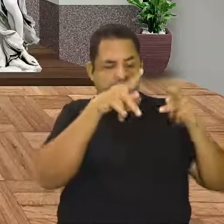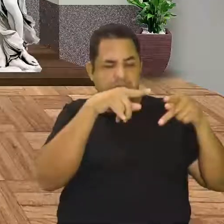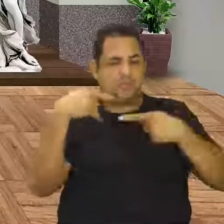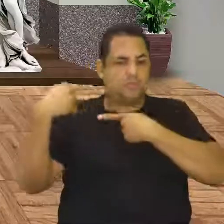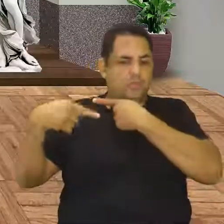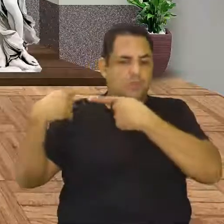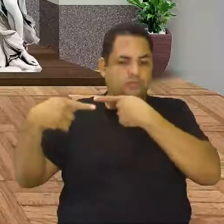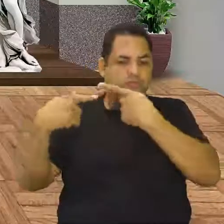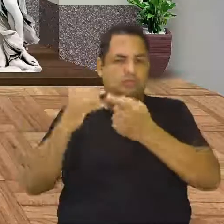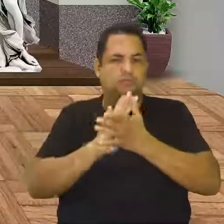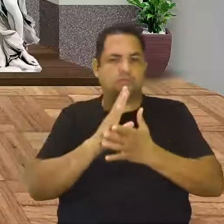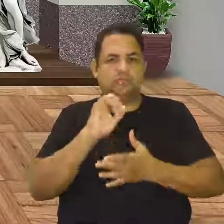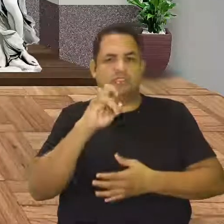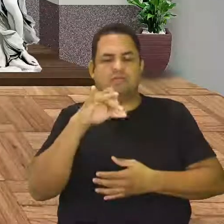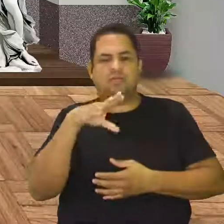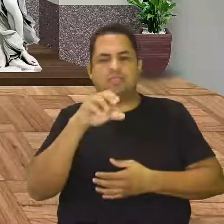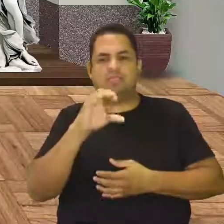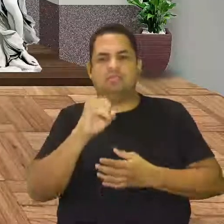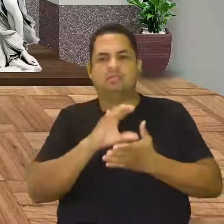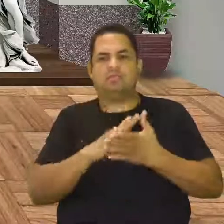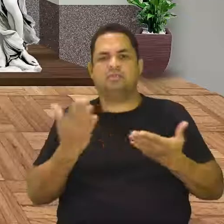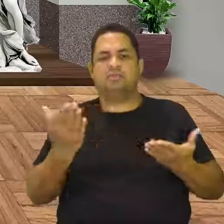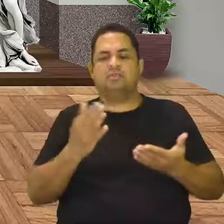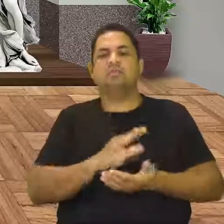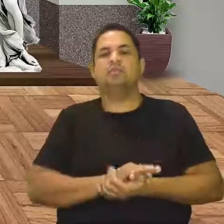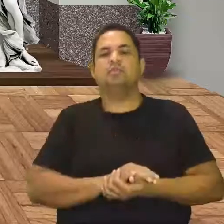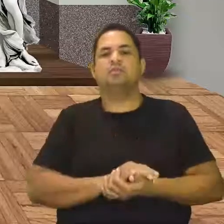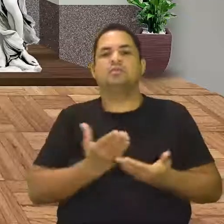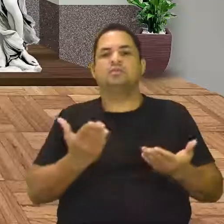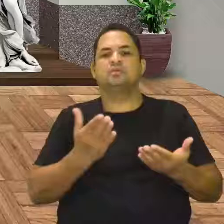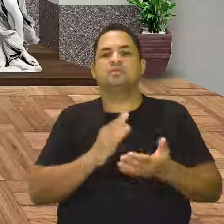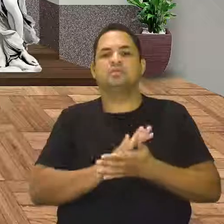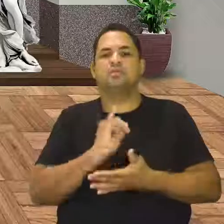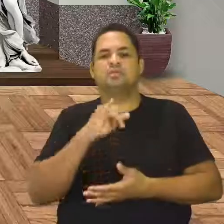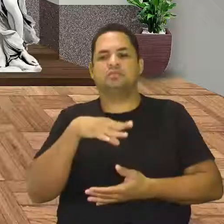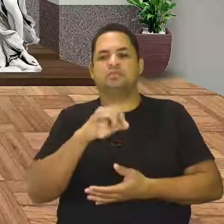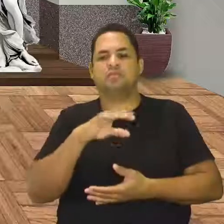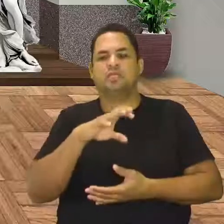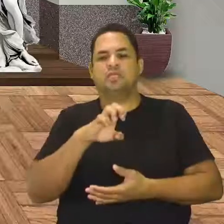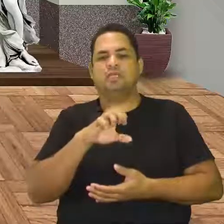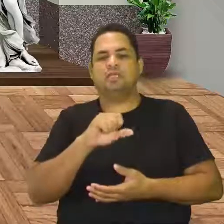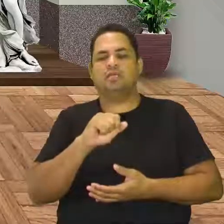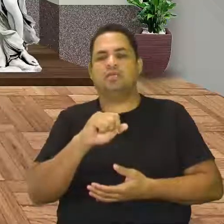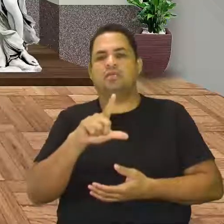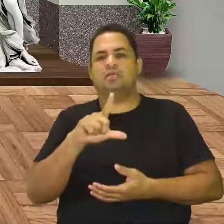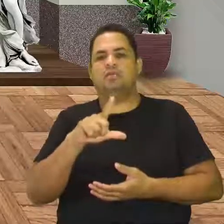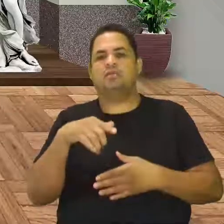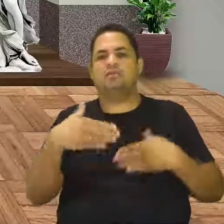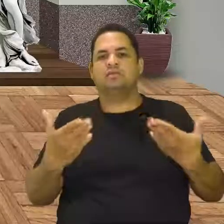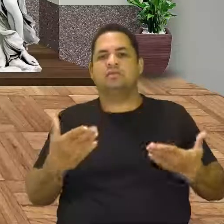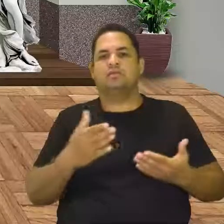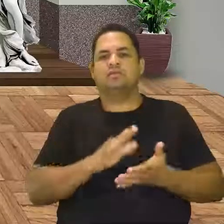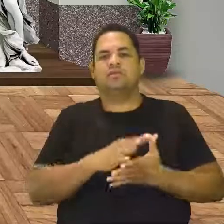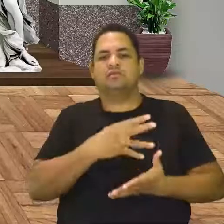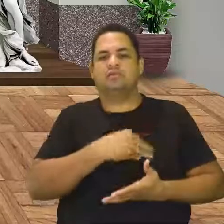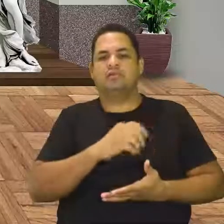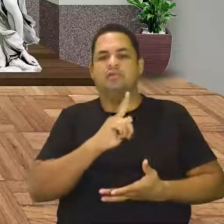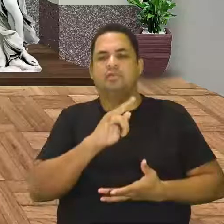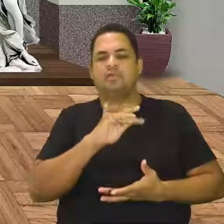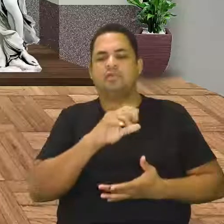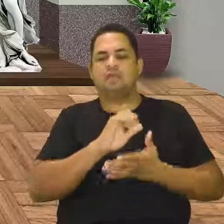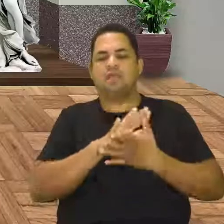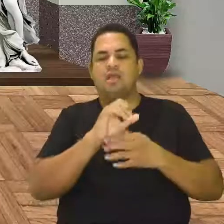descendentes de Abraão. Só que era o descendente de quem? De Ismael, filho da Agar, da escrava. Que,